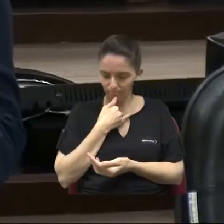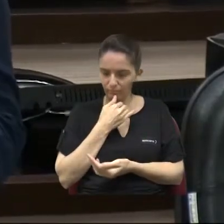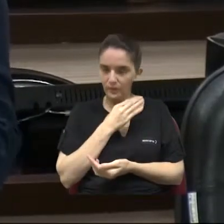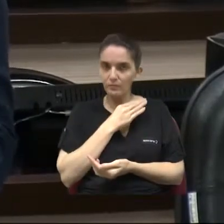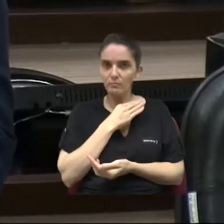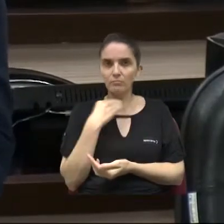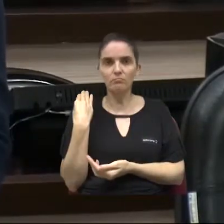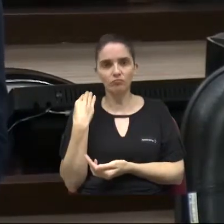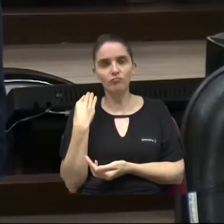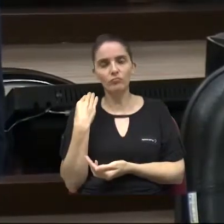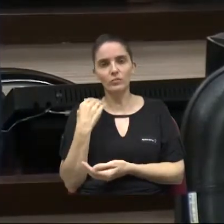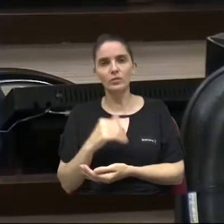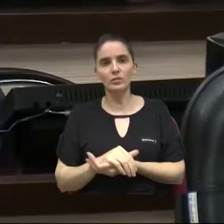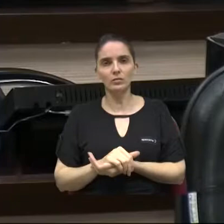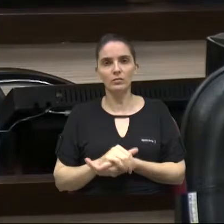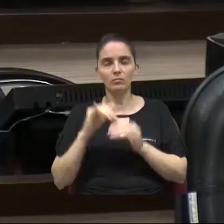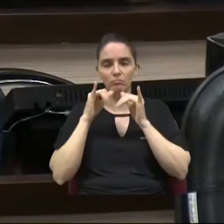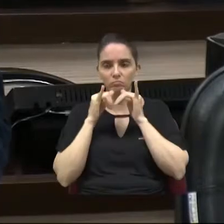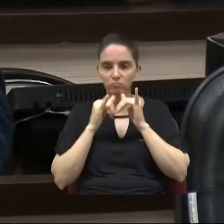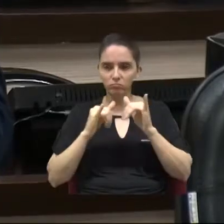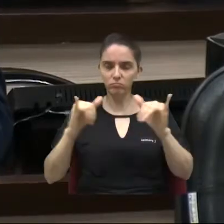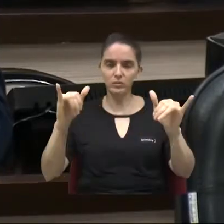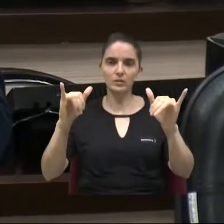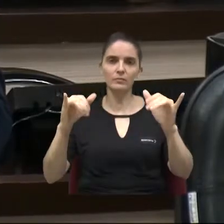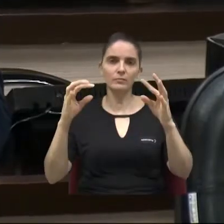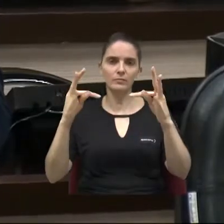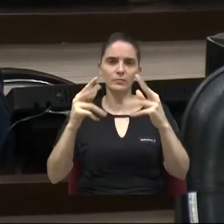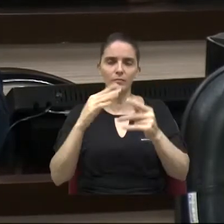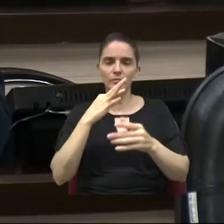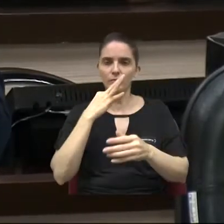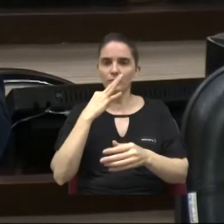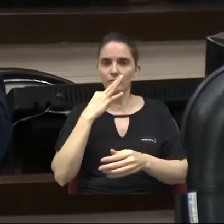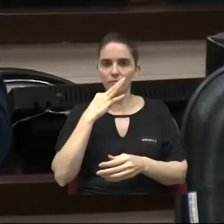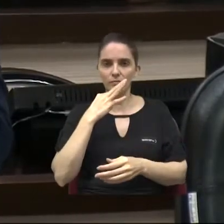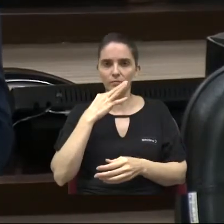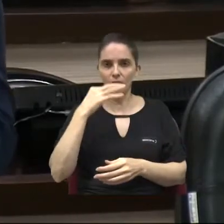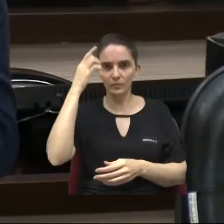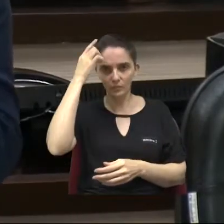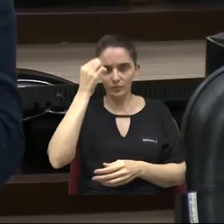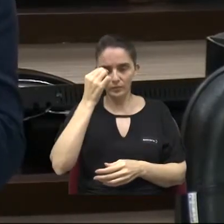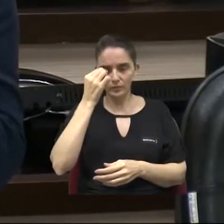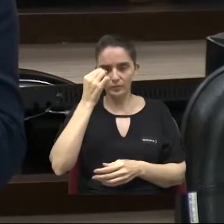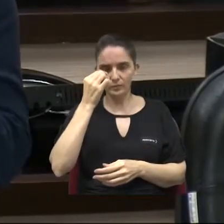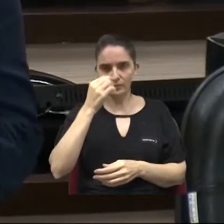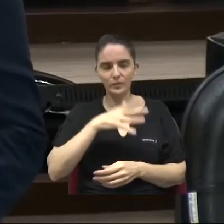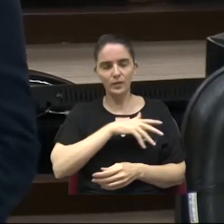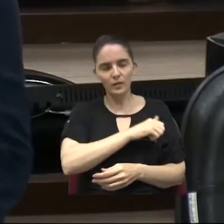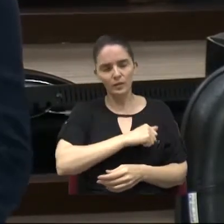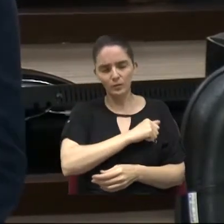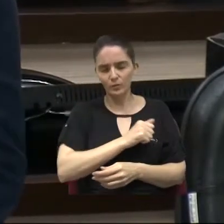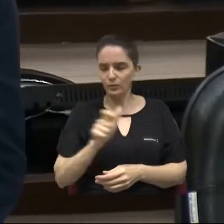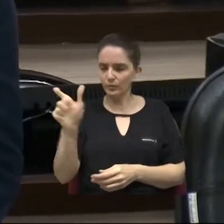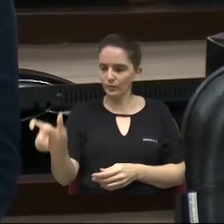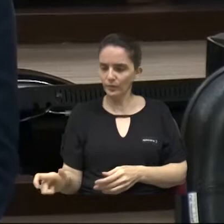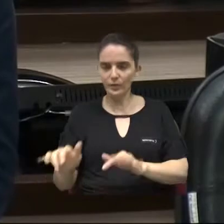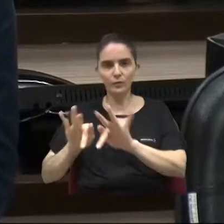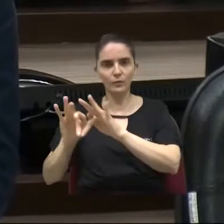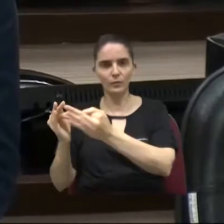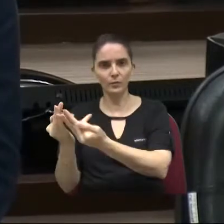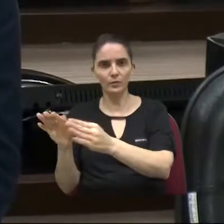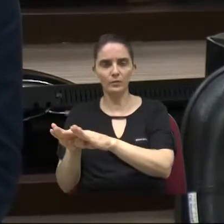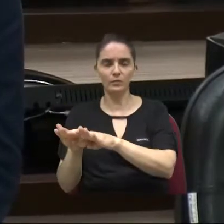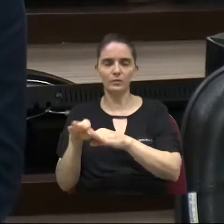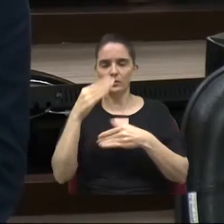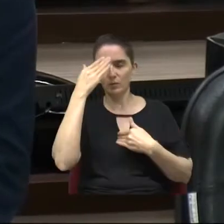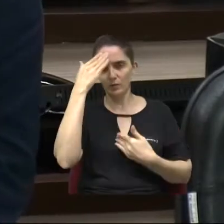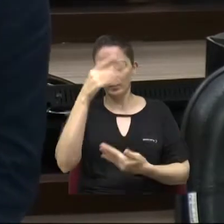falecimento, tornando pública a nossa dor, mas com muito amor por ela e pela sua família. Muito obrigado,